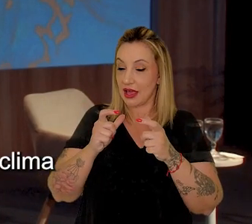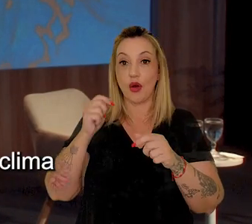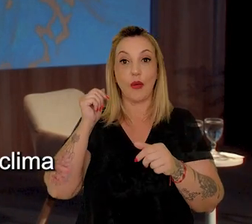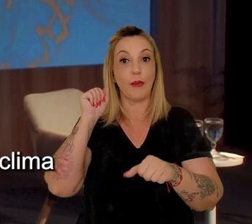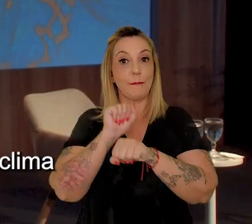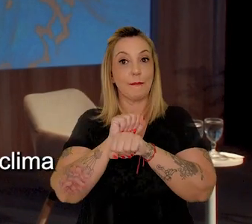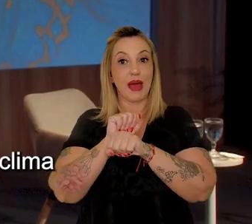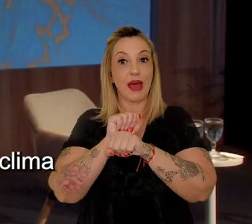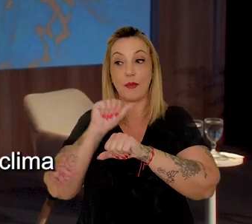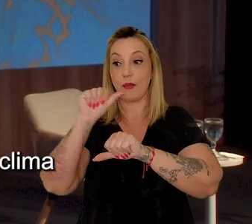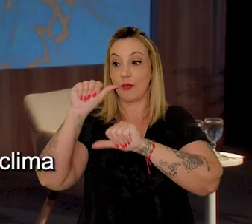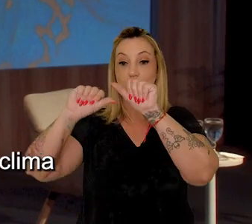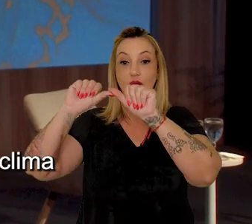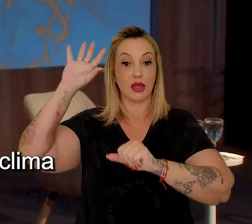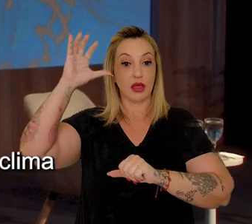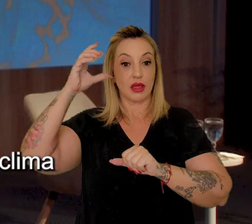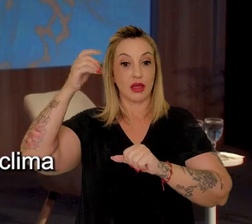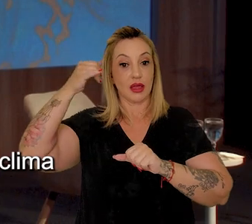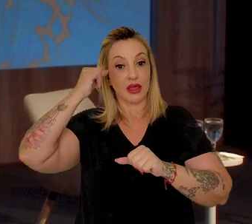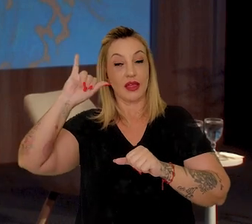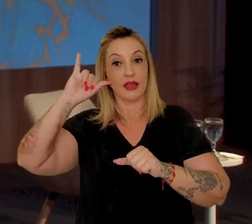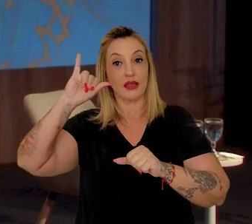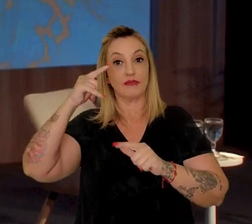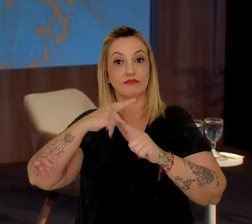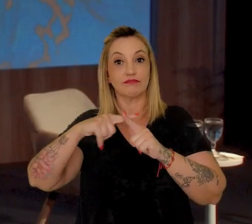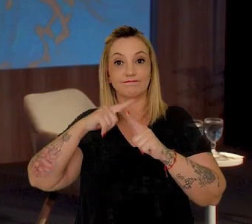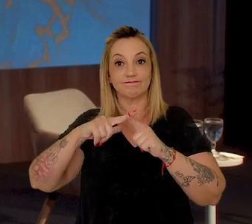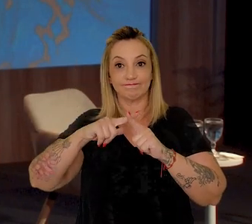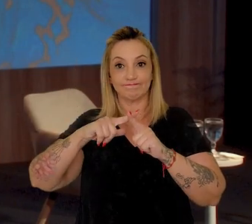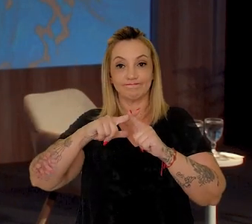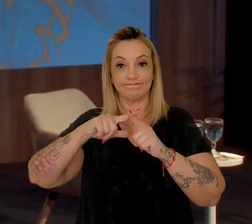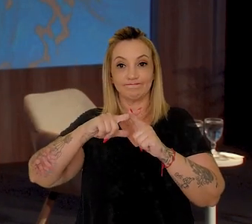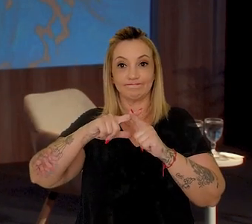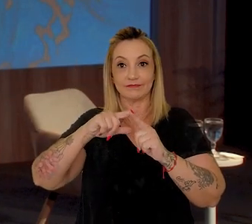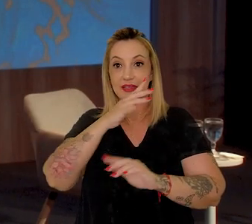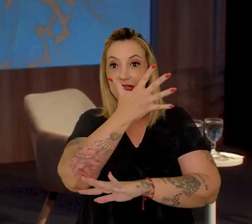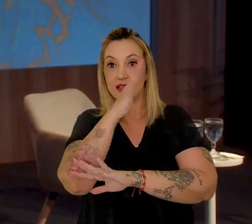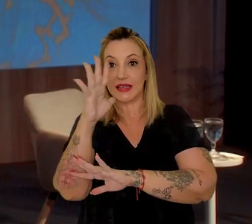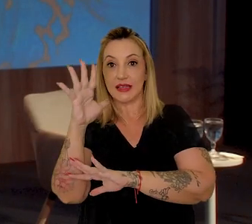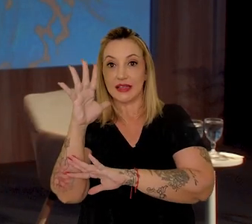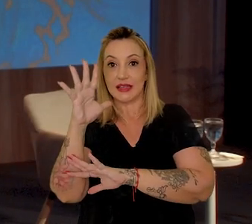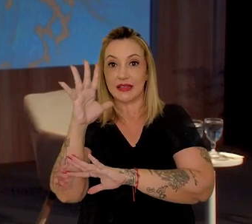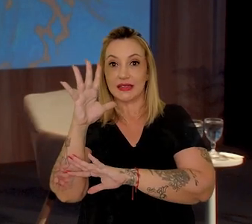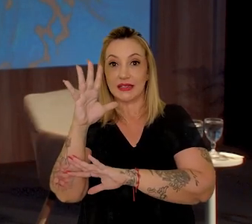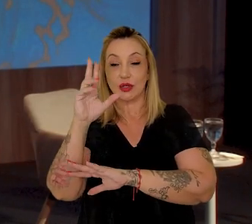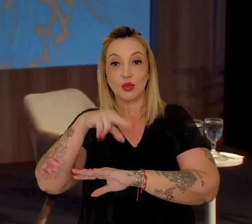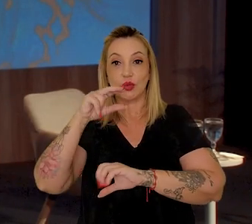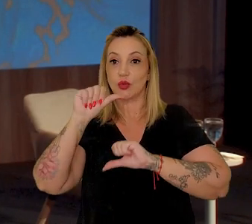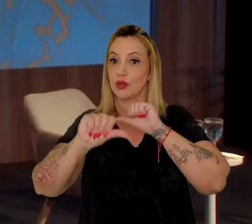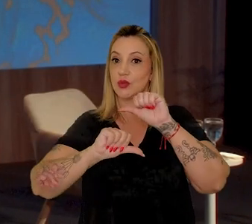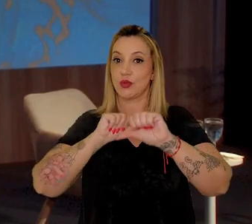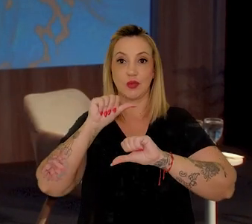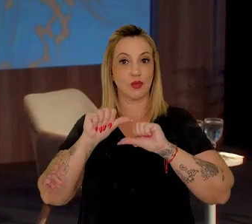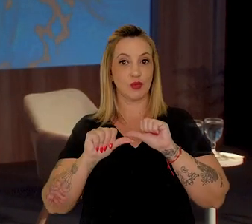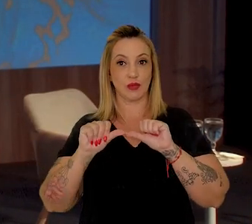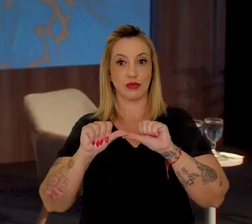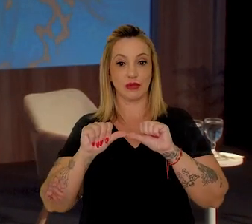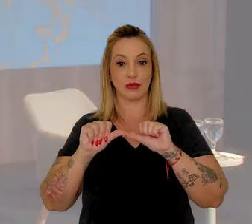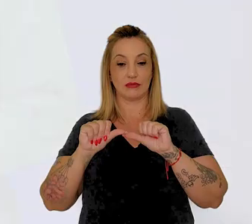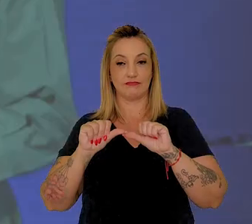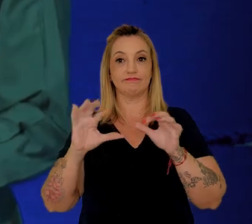a mudança do clima e prevenir danos ambientais potencialmente irreversíveis a ela